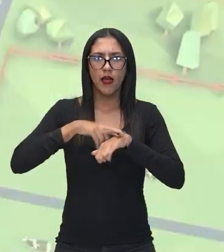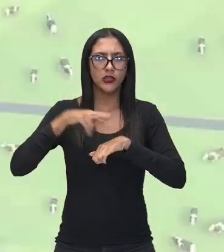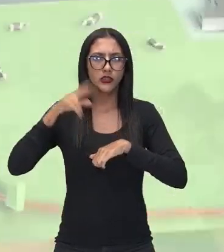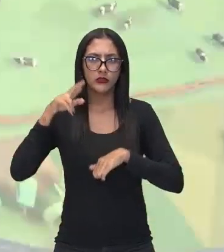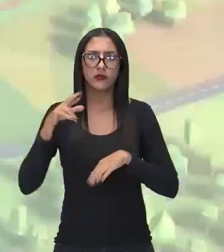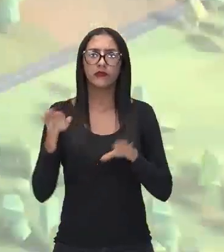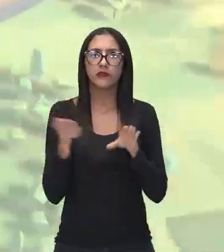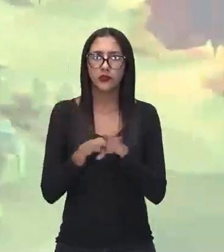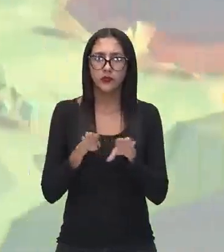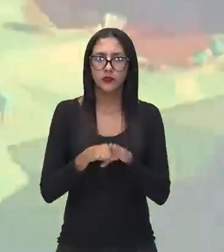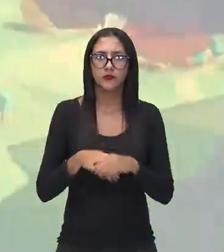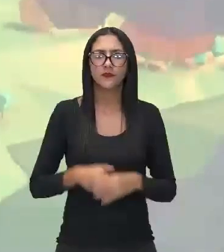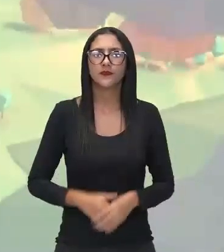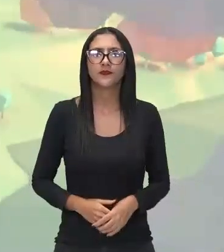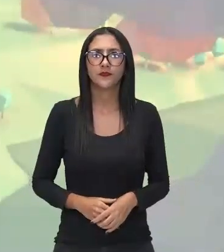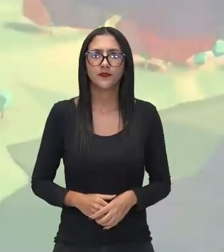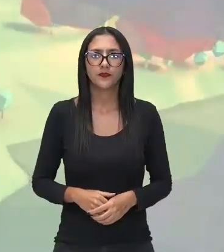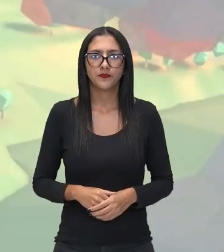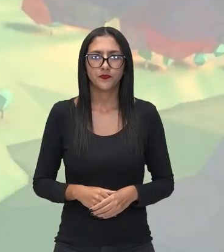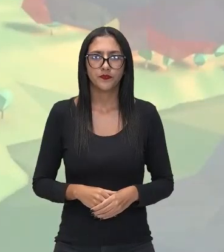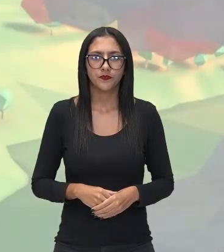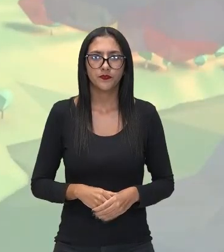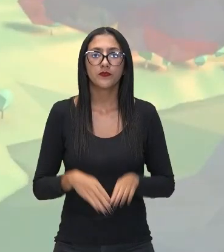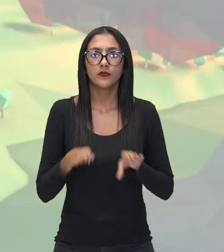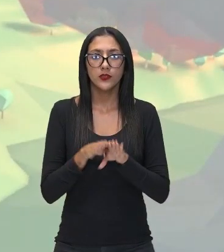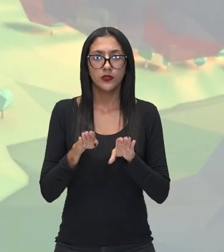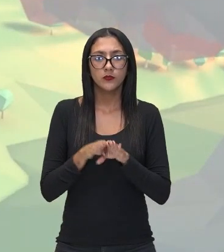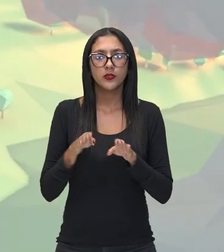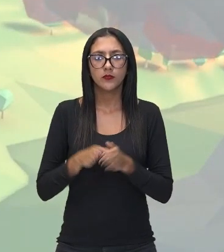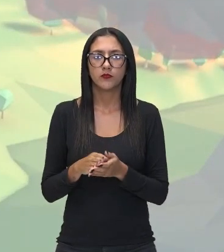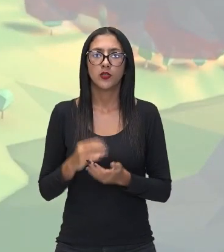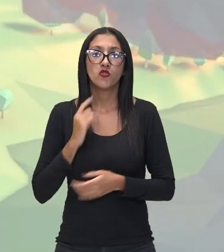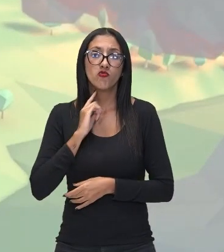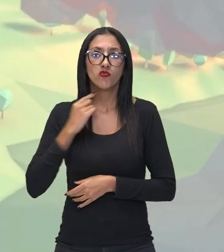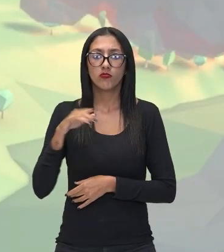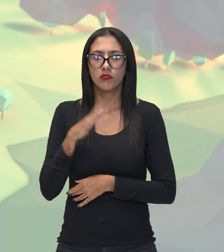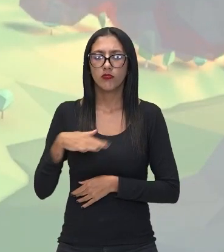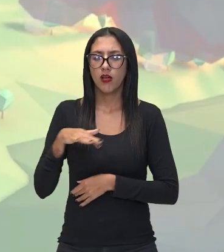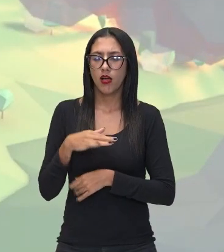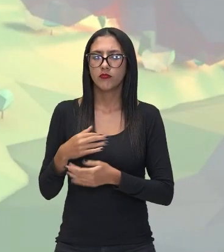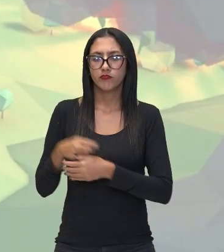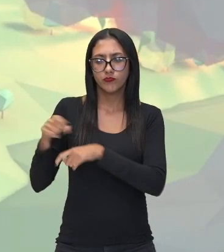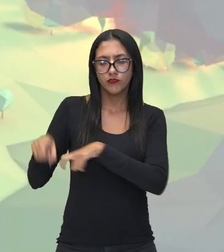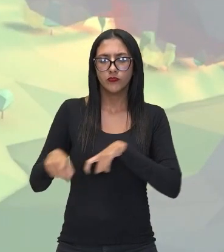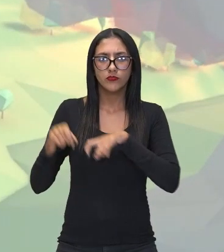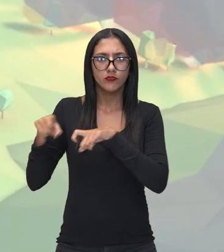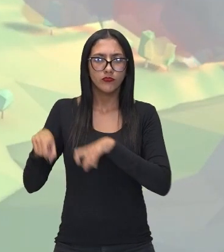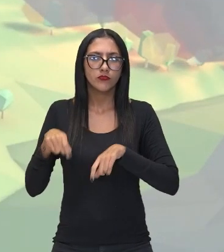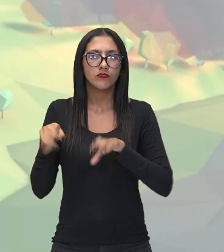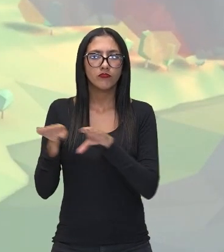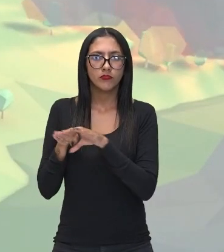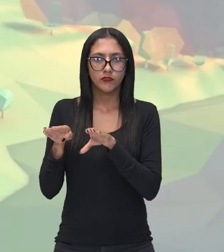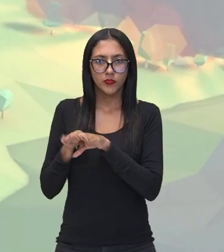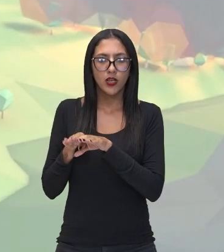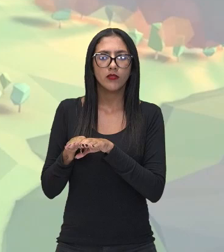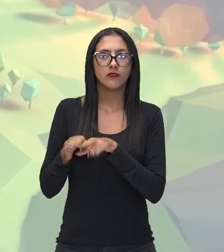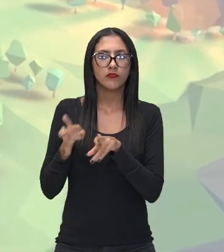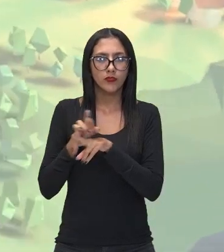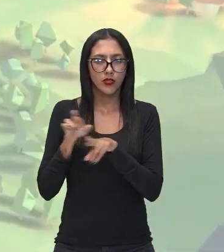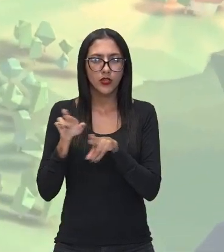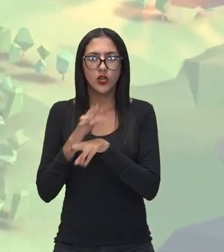consequências. Nós temos também a poluição agrícola, né, que pode comprometer os recursos hídricos, né,